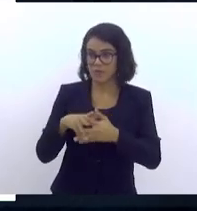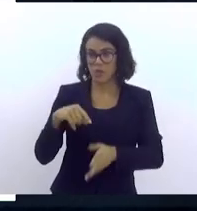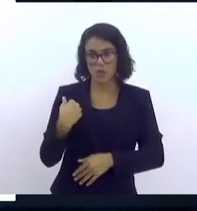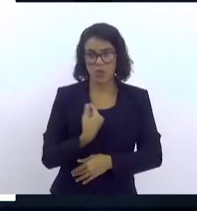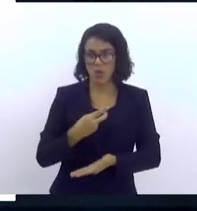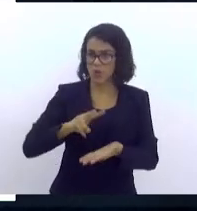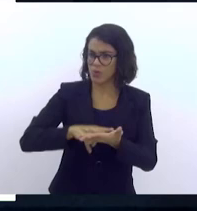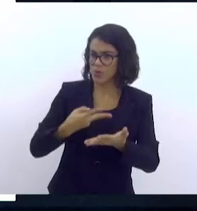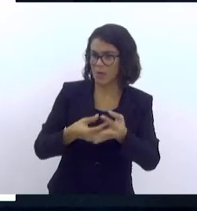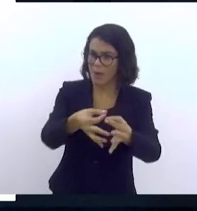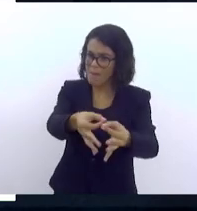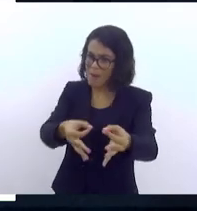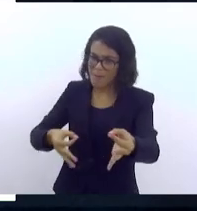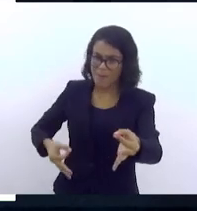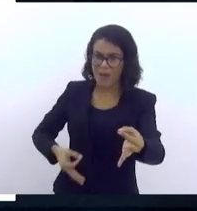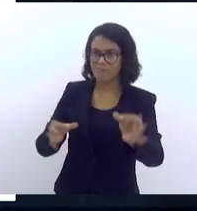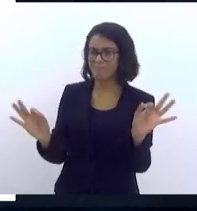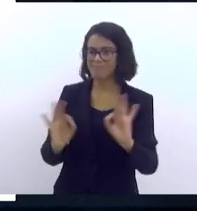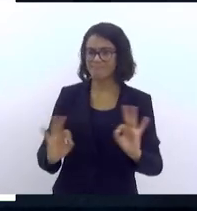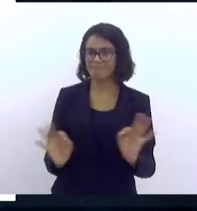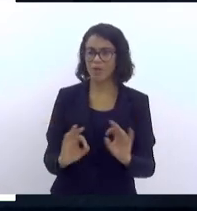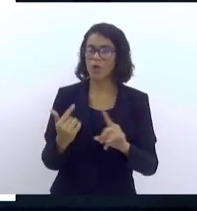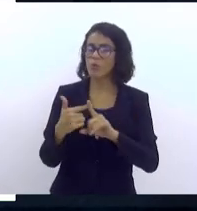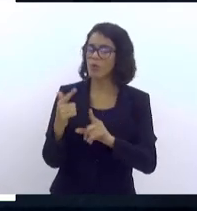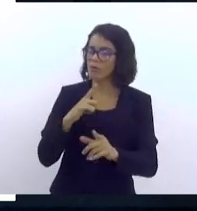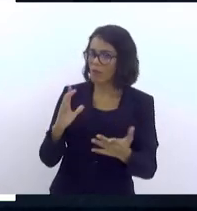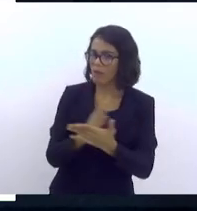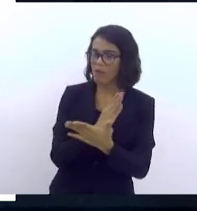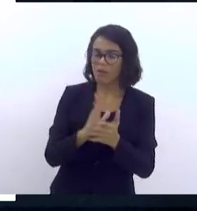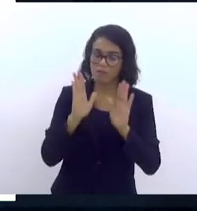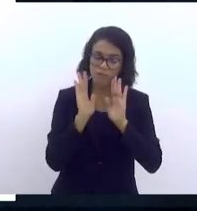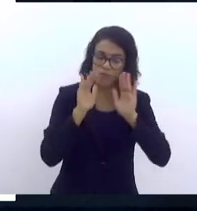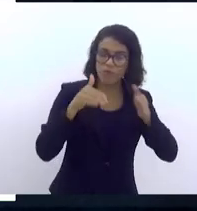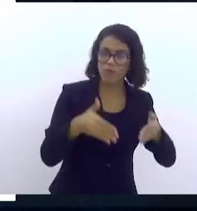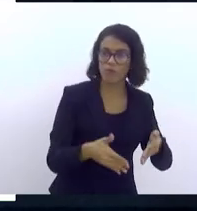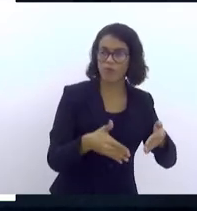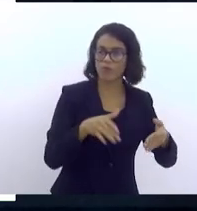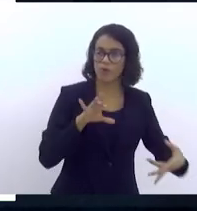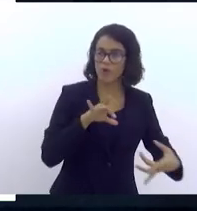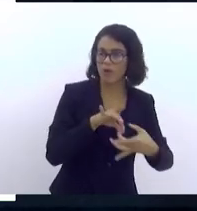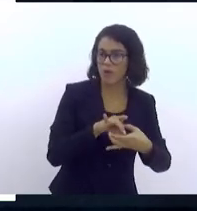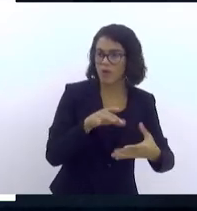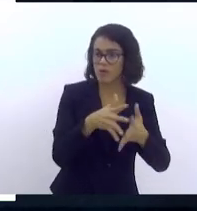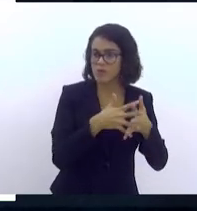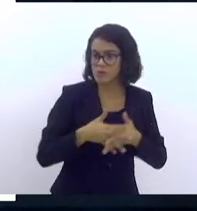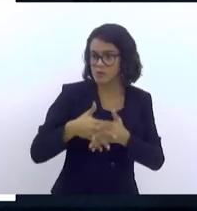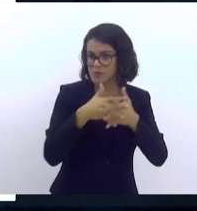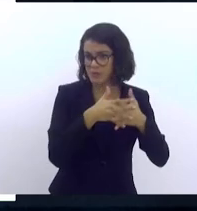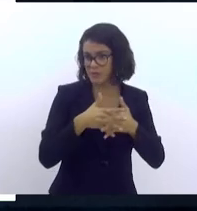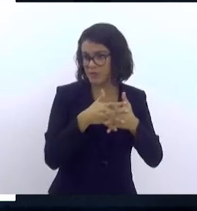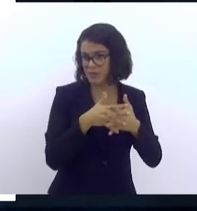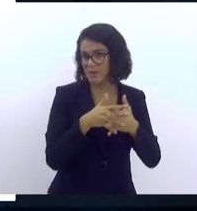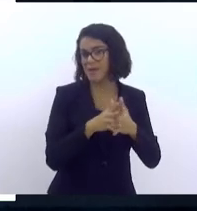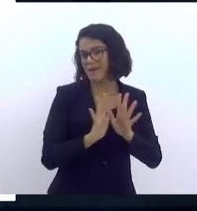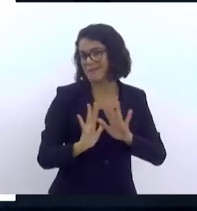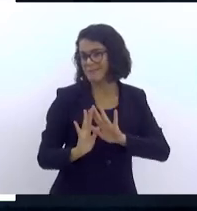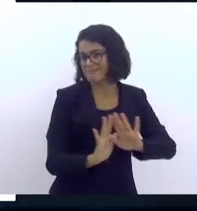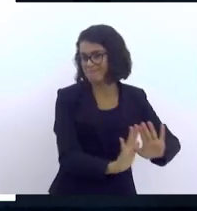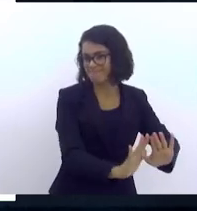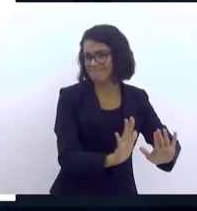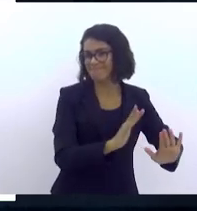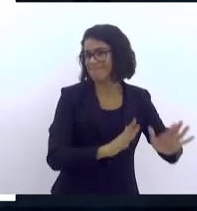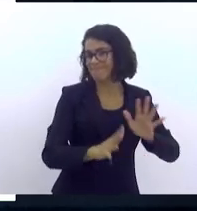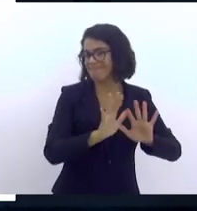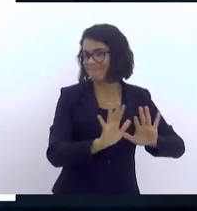traduziu completamente esse guia porque ele tem questões muito específicas relacionadas com o contexto americano que a gente entendeu